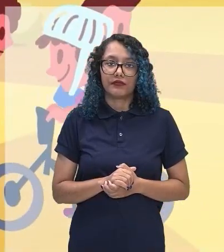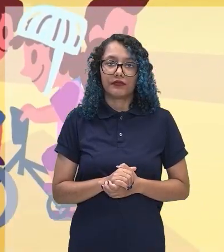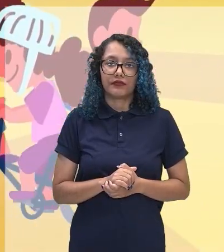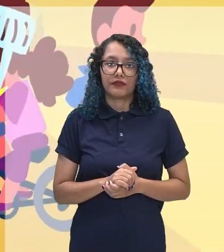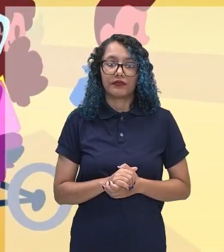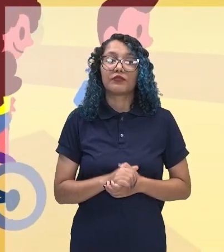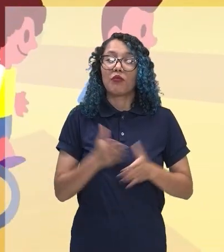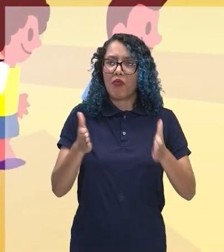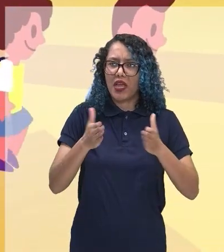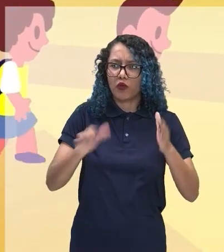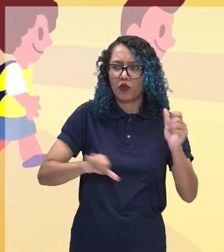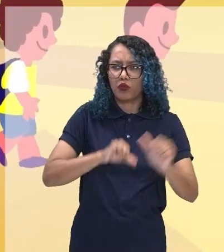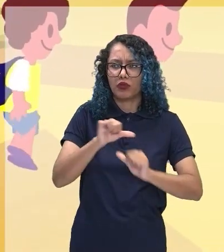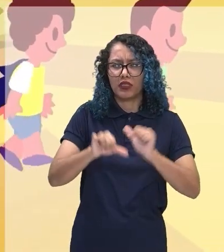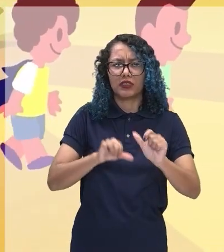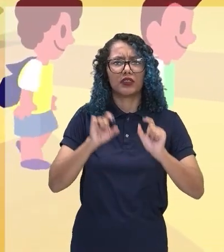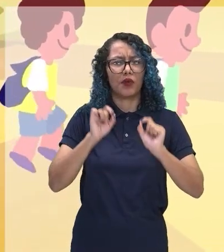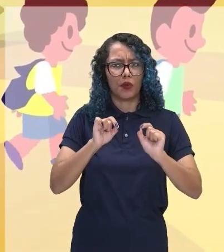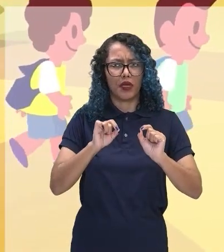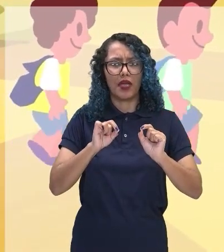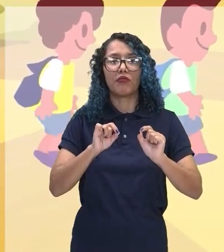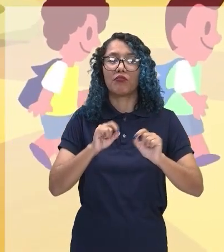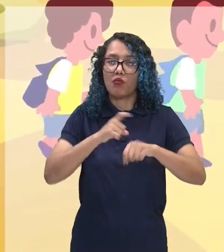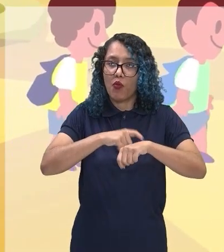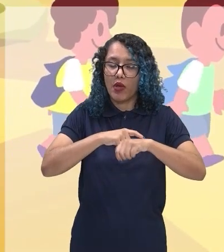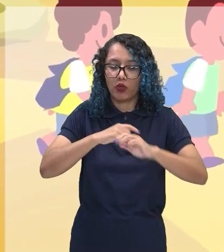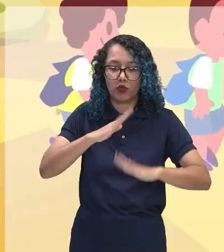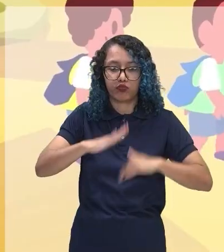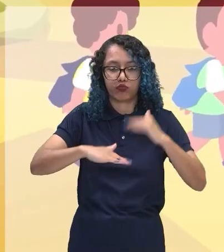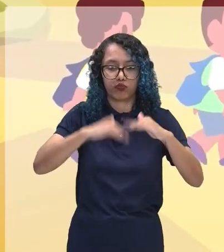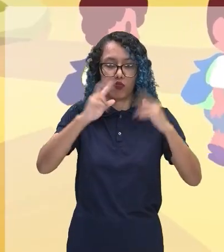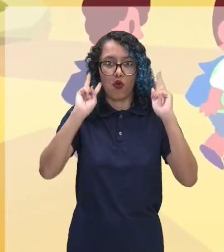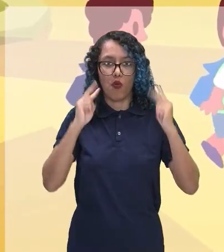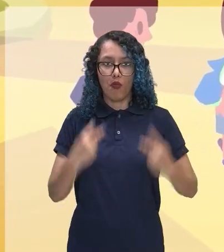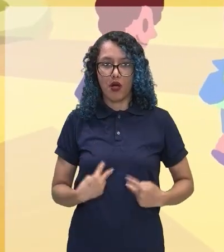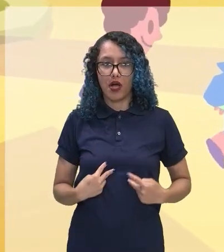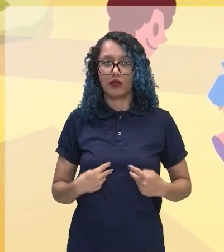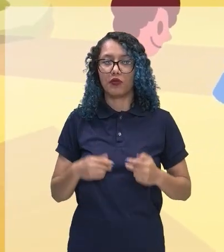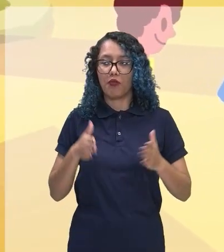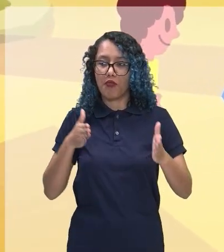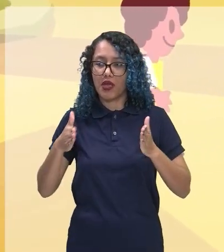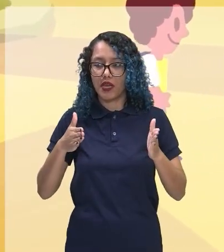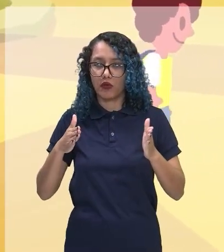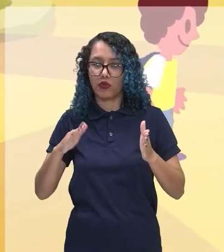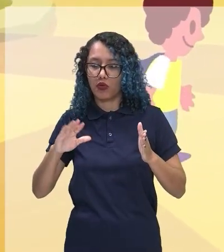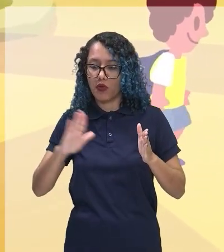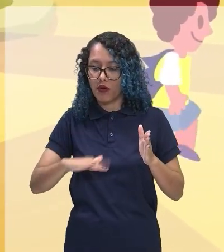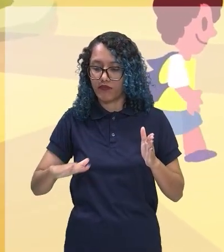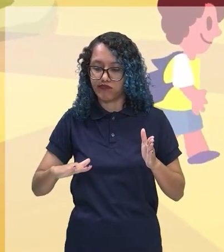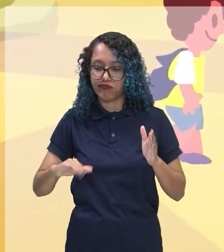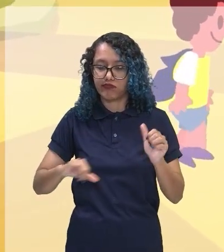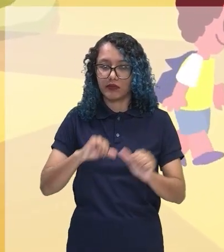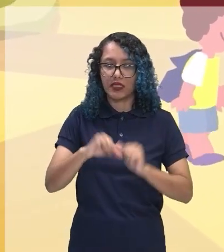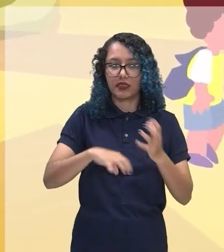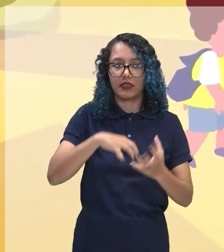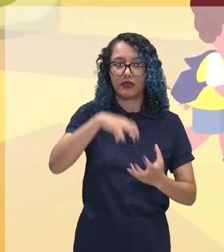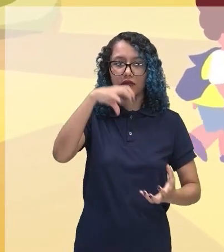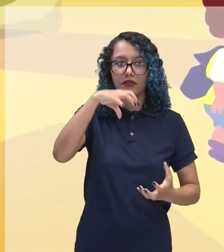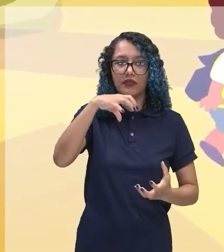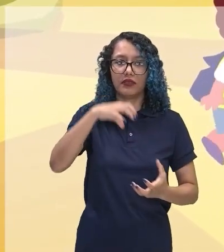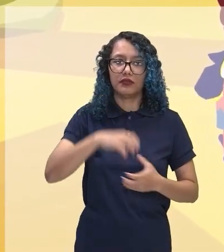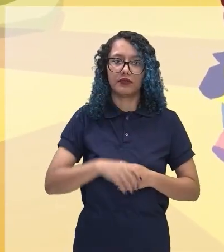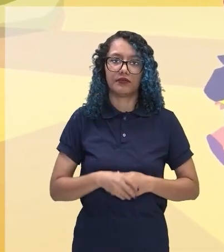A puberdade é uma fase de desenvolvimento humano que ocorre entre a infância e a idade adulta, caracterizada por mudanças